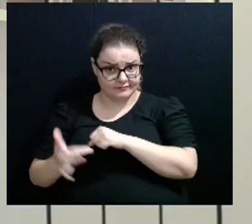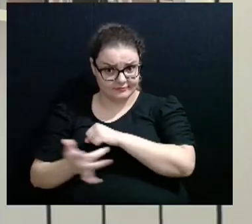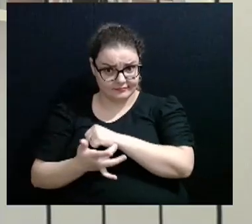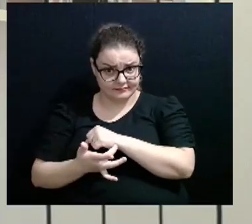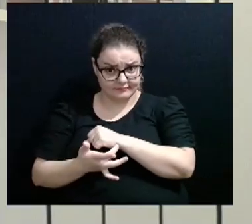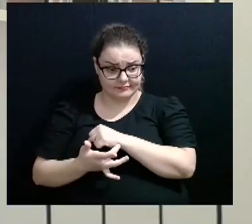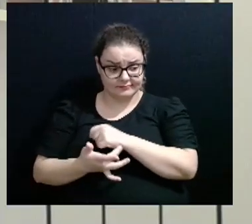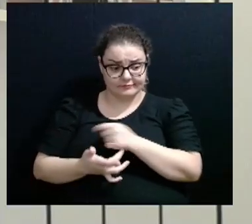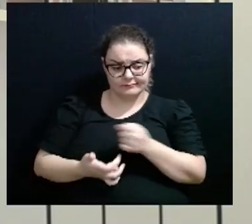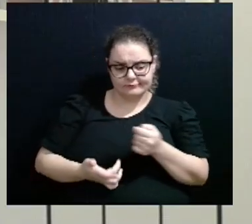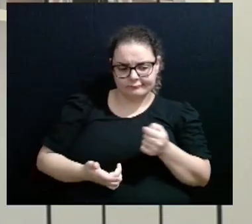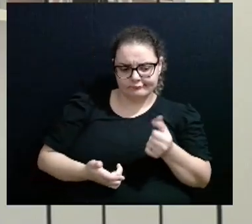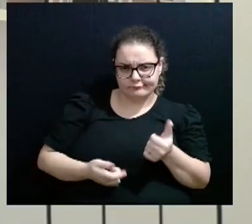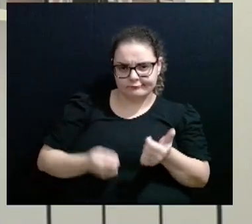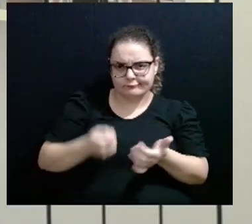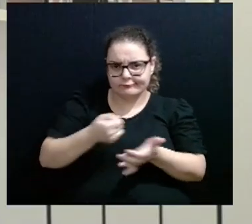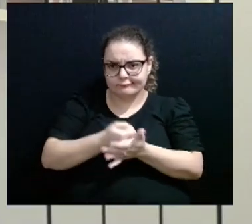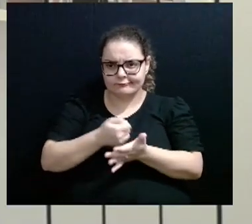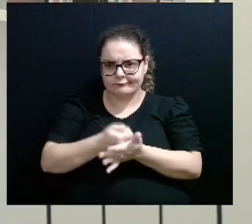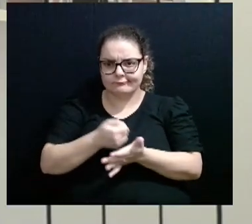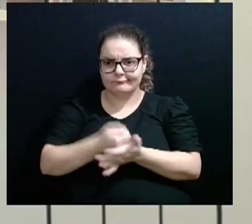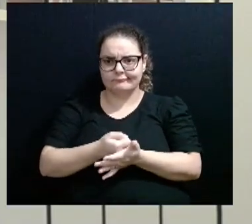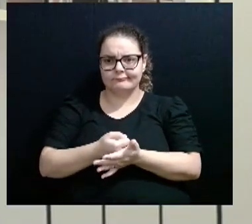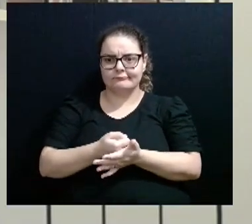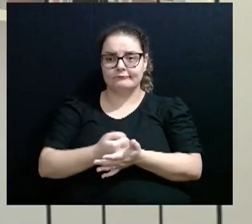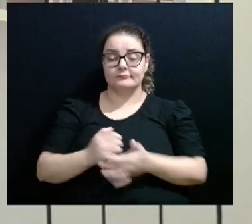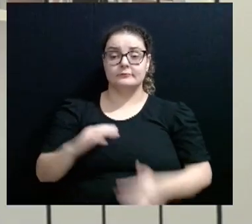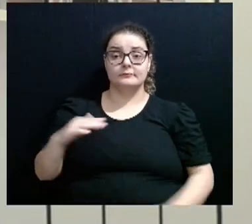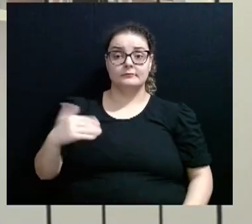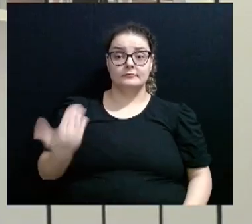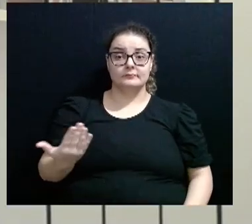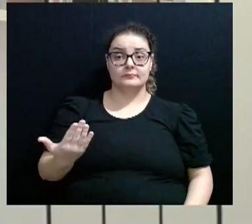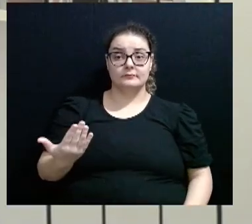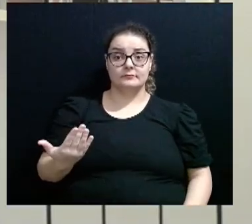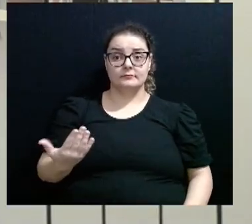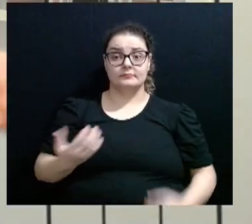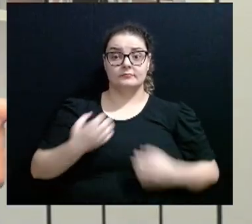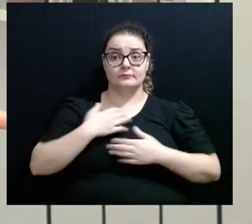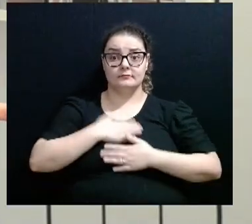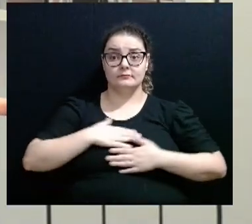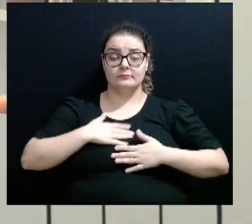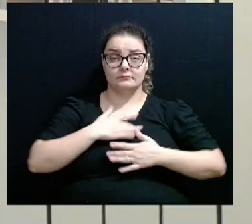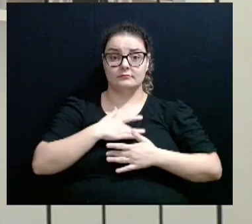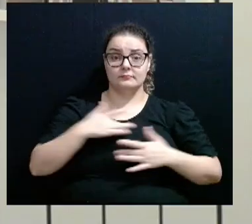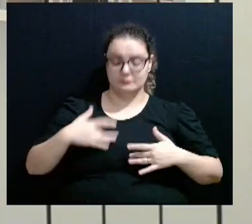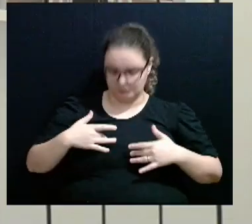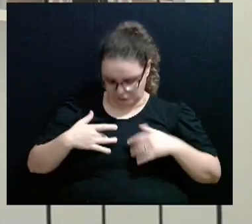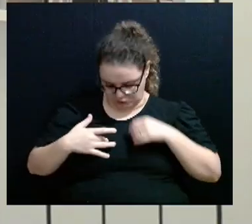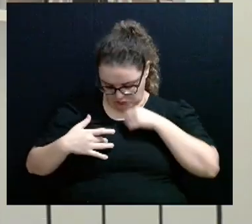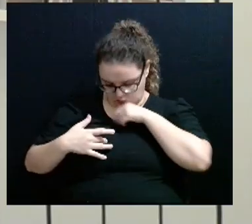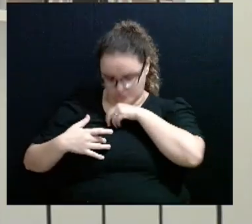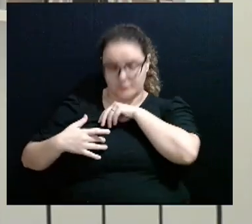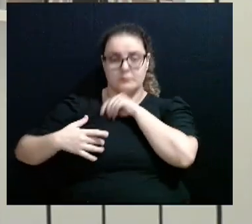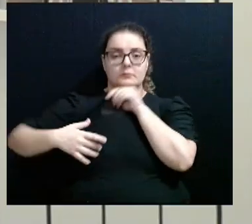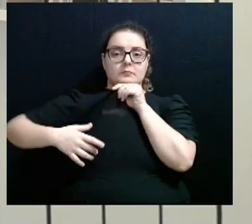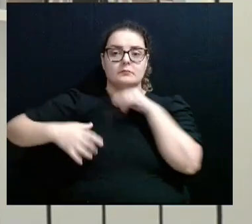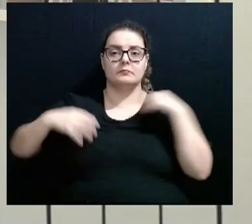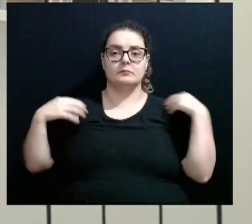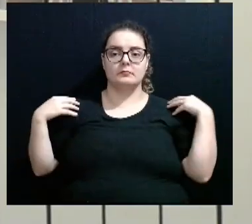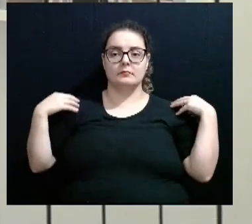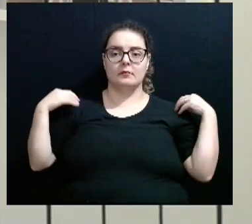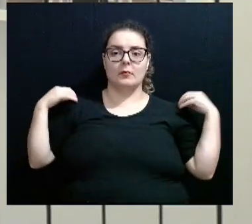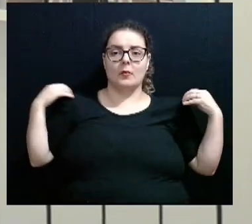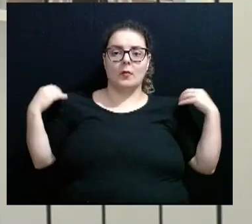uma obrigação. Quando a mensagem de bem-estar se transforma em imposição, é um problema?